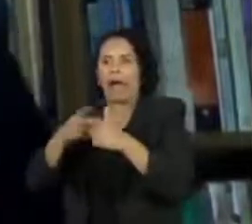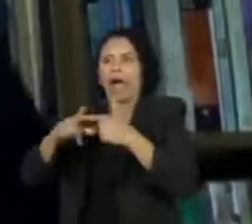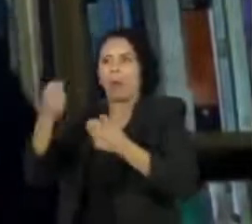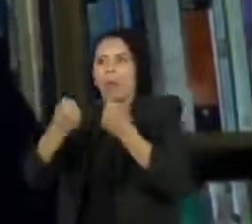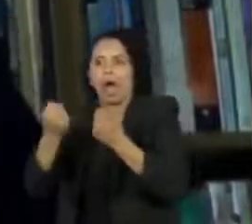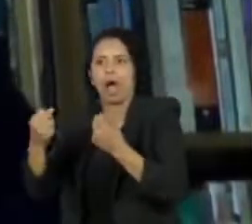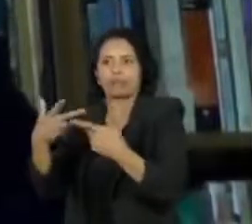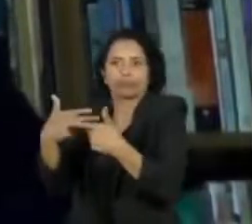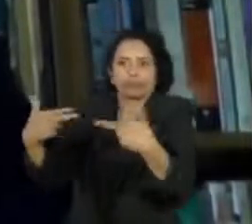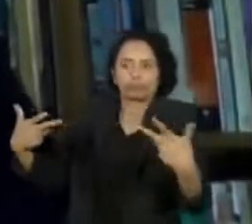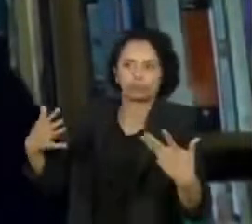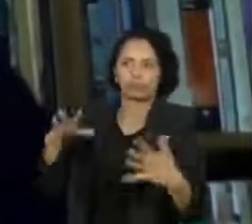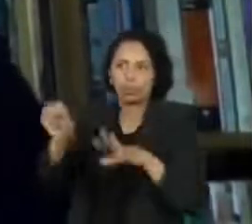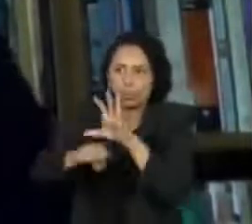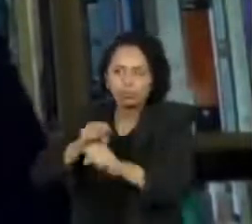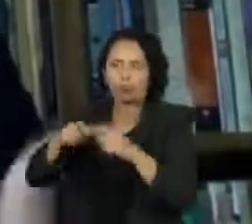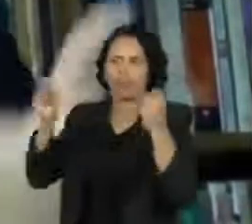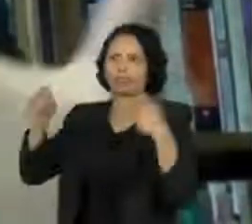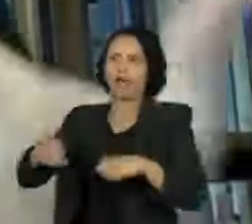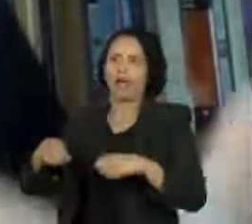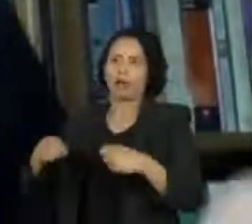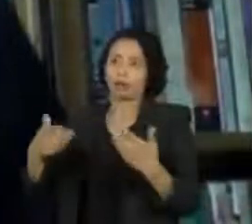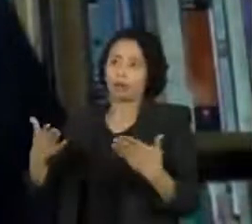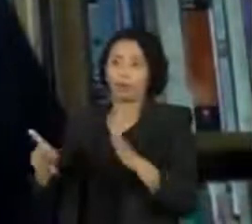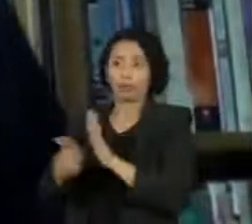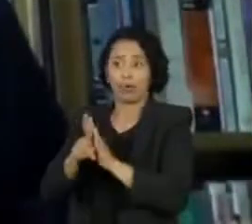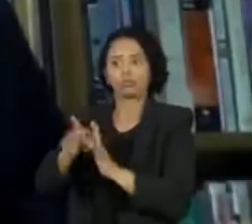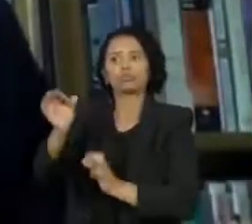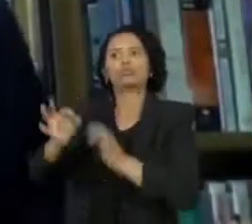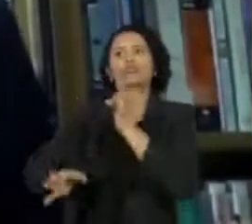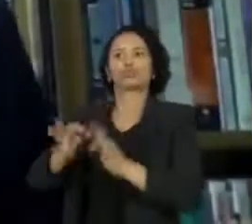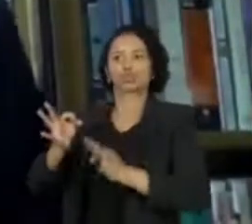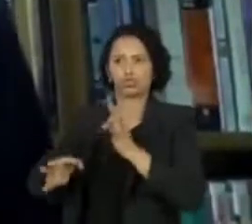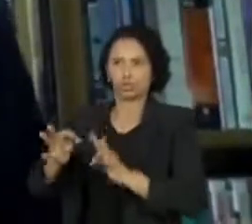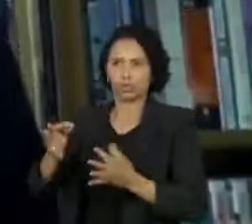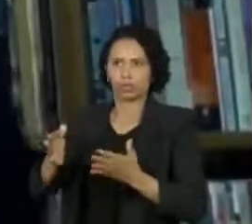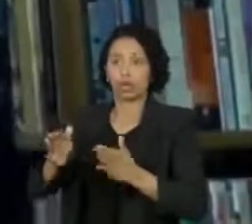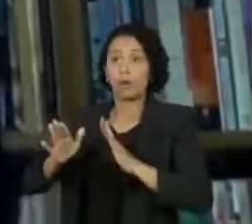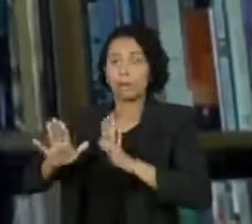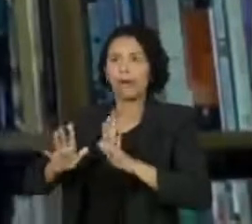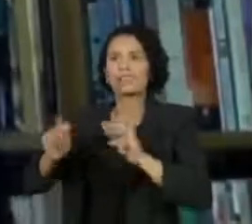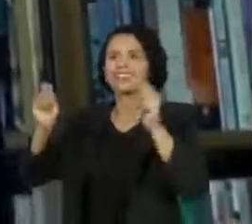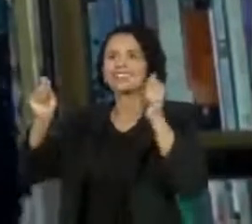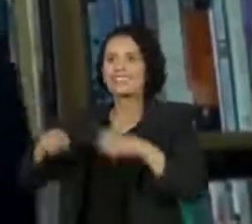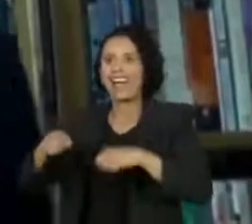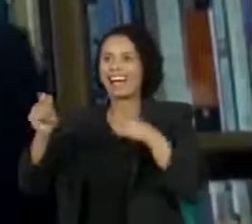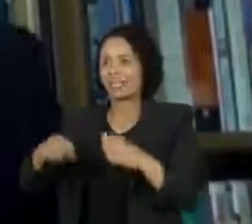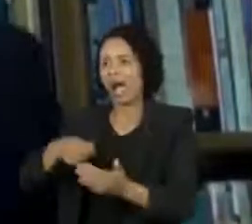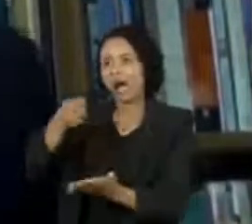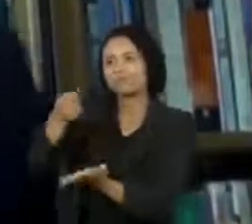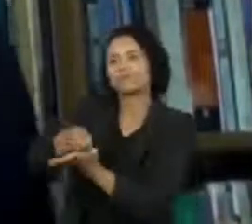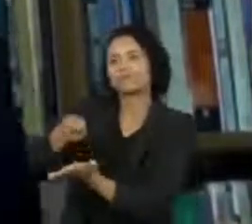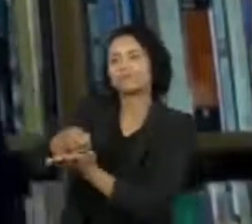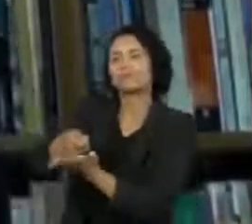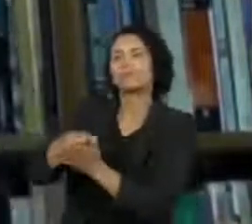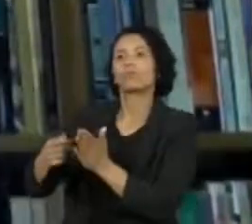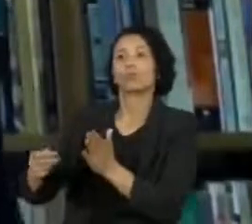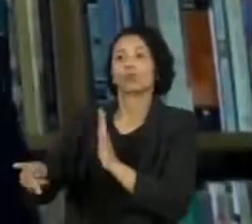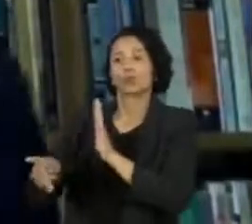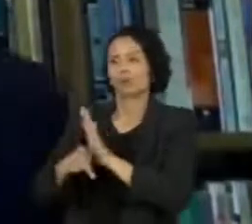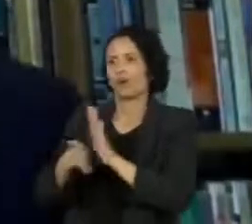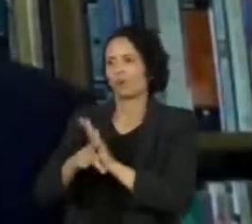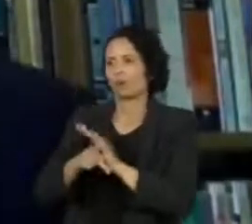judiciário. Então, se tem uma estratégia de um único meio de cobrança a ponto de infernizar a vida,